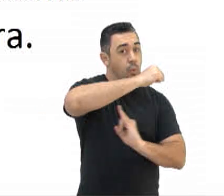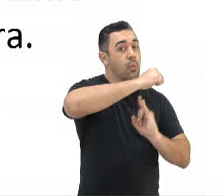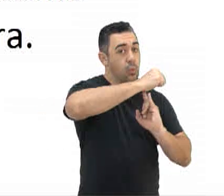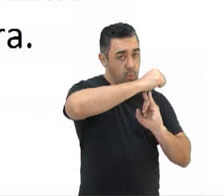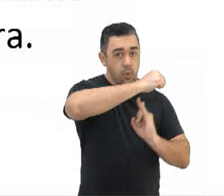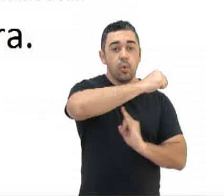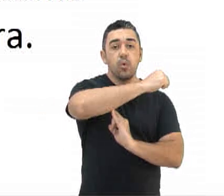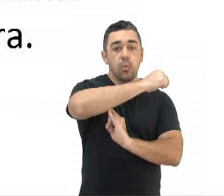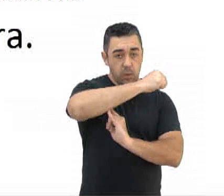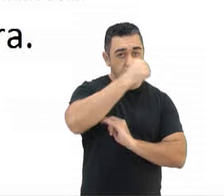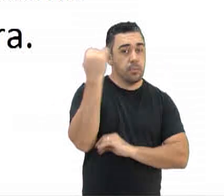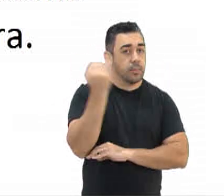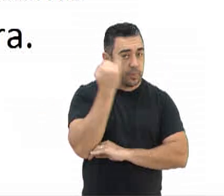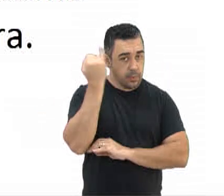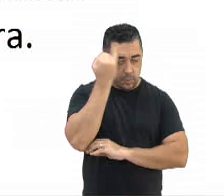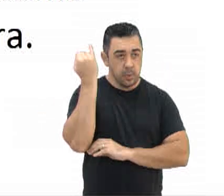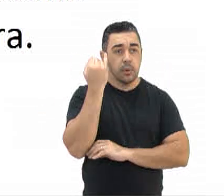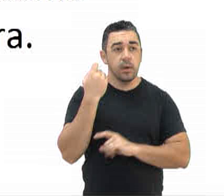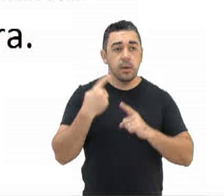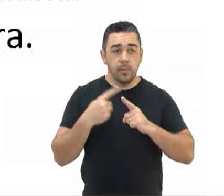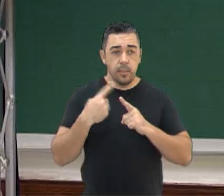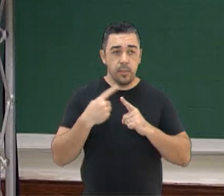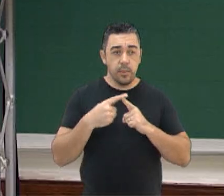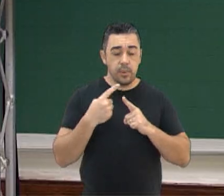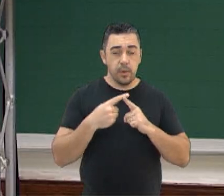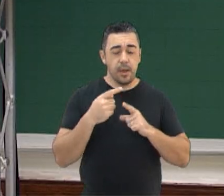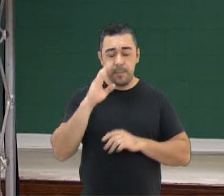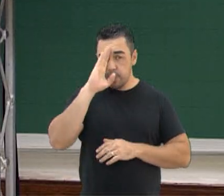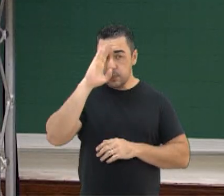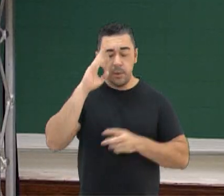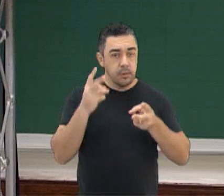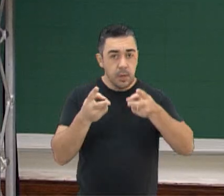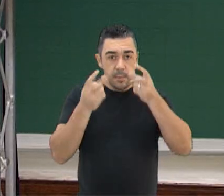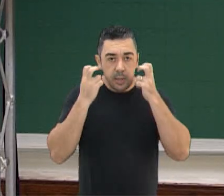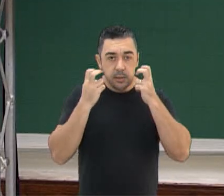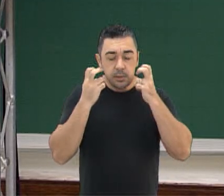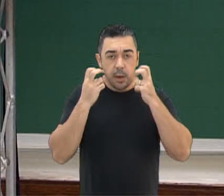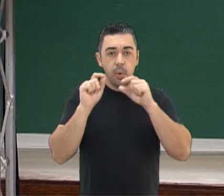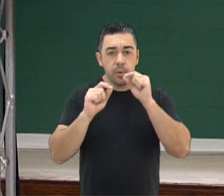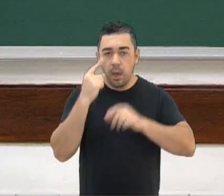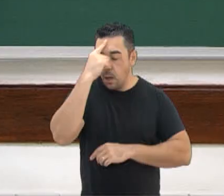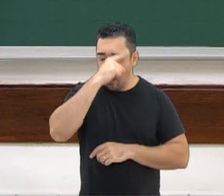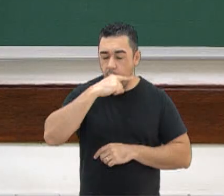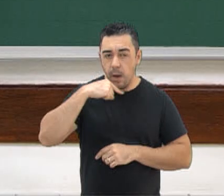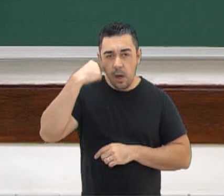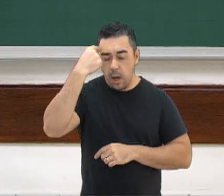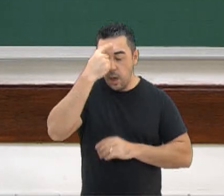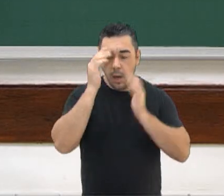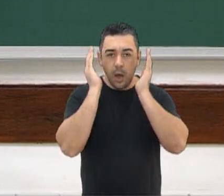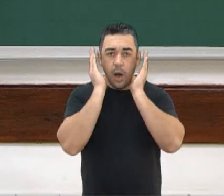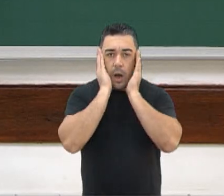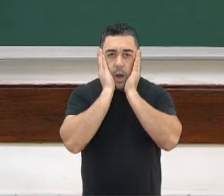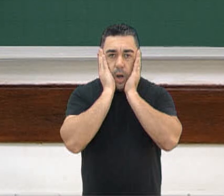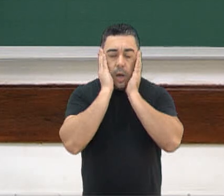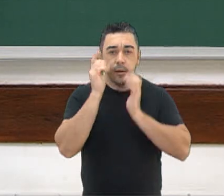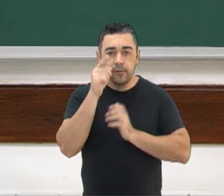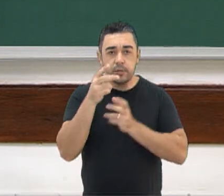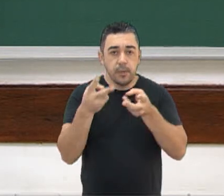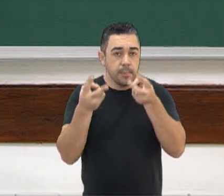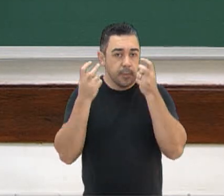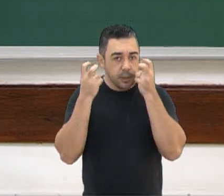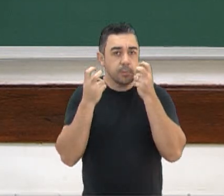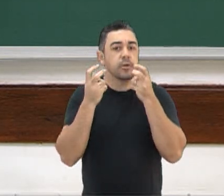obra. Claro que a marca principal da tela você percebeu e